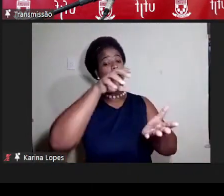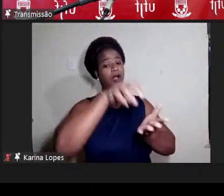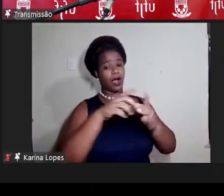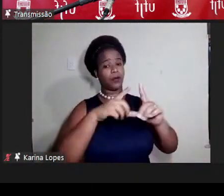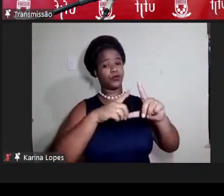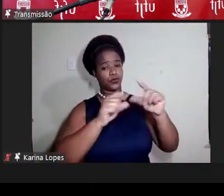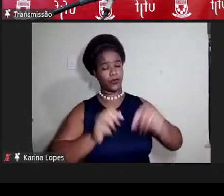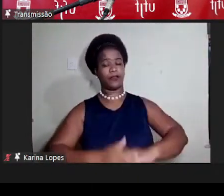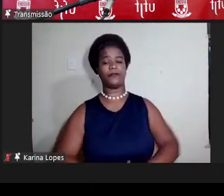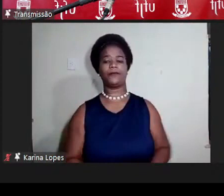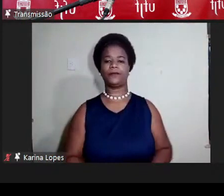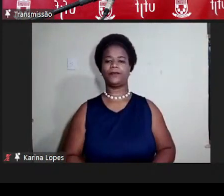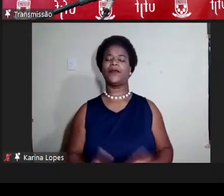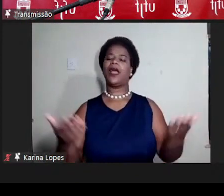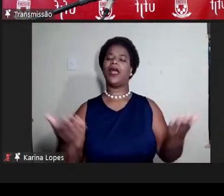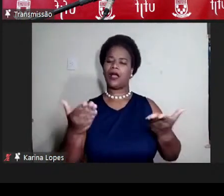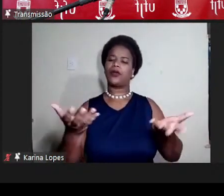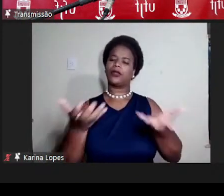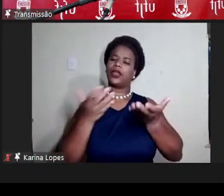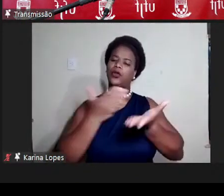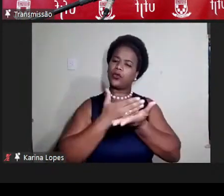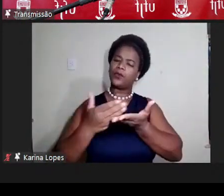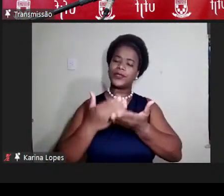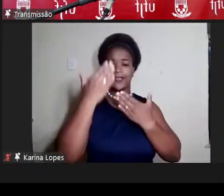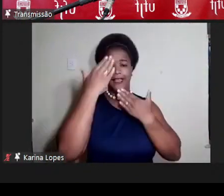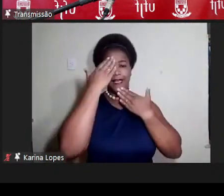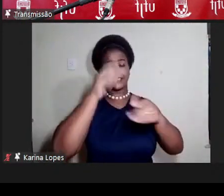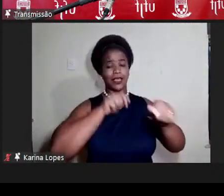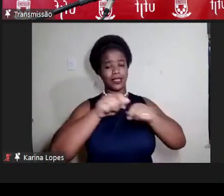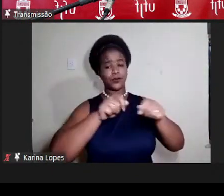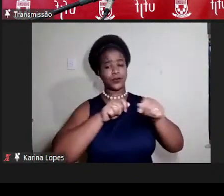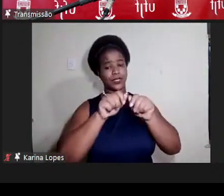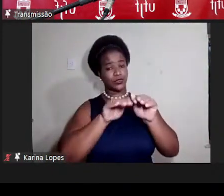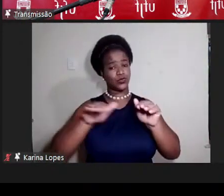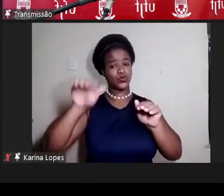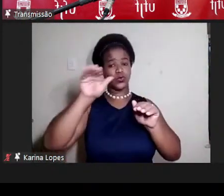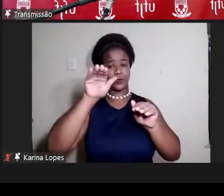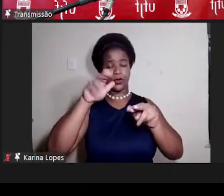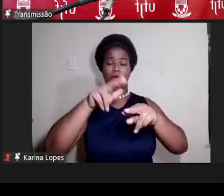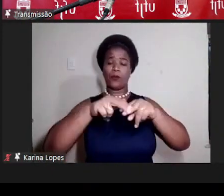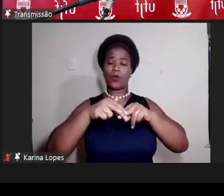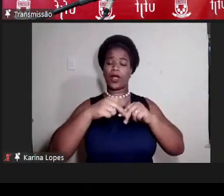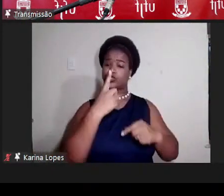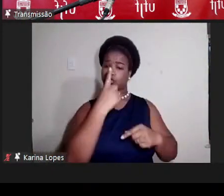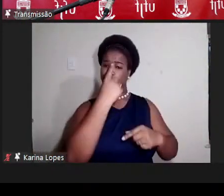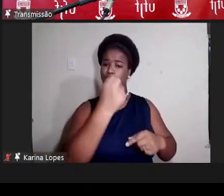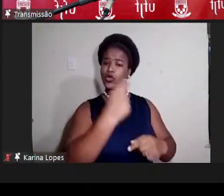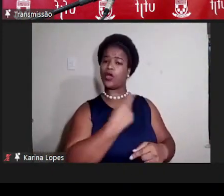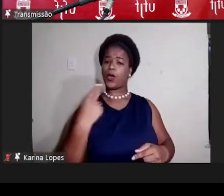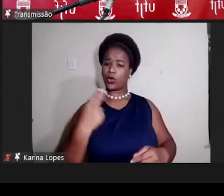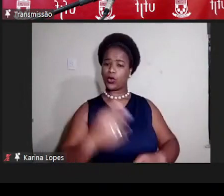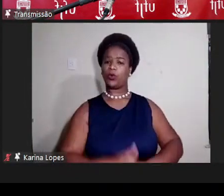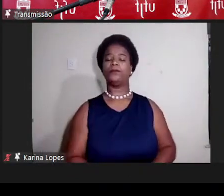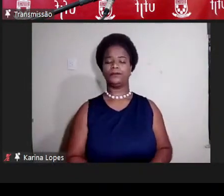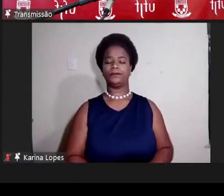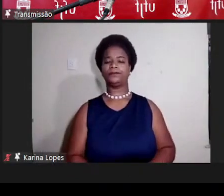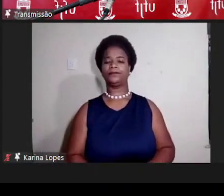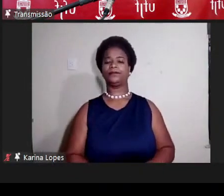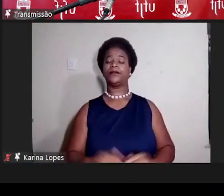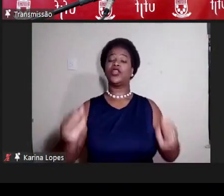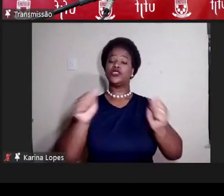iniciar agradecendo a administração superior pela indicação do meu nome. Dividir com o reitor